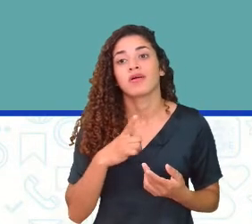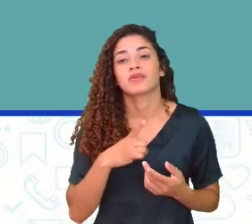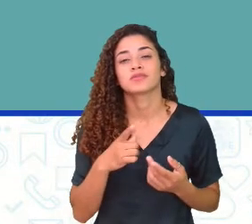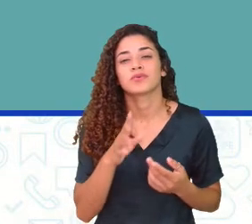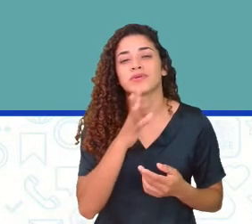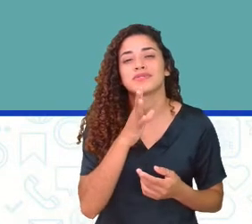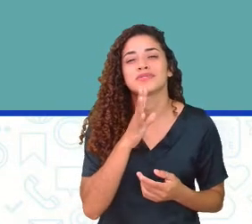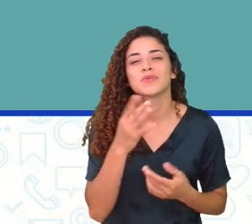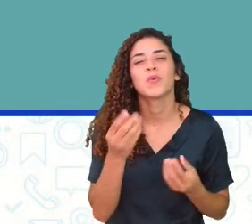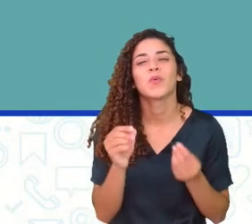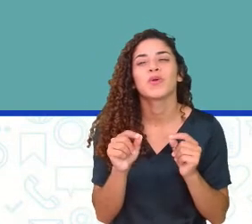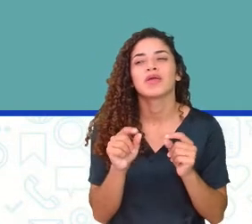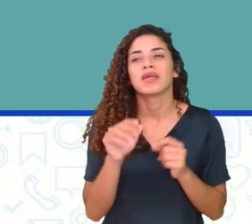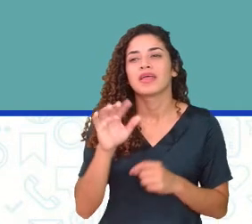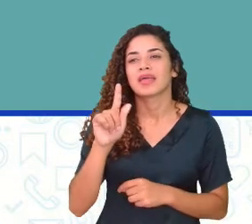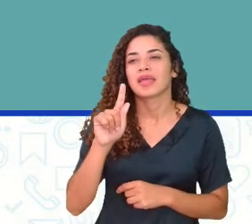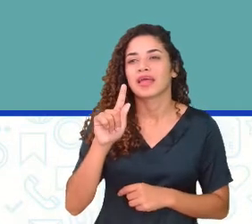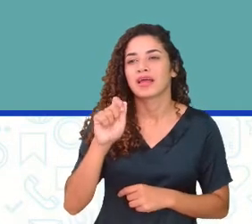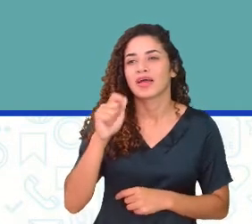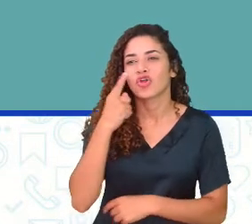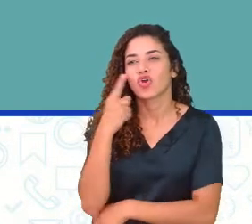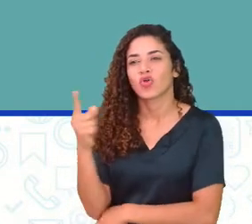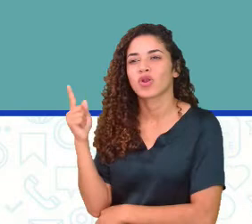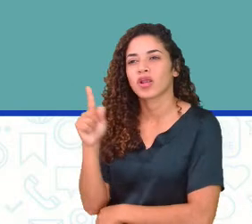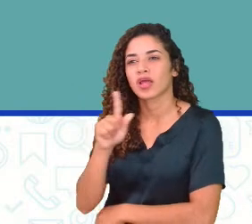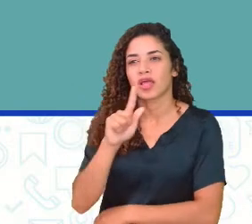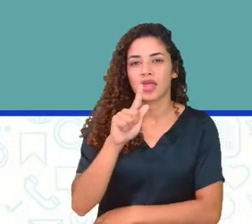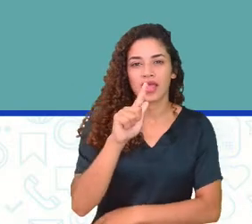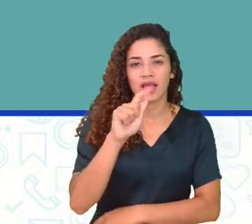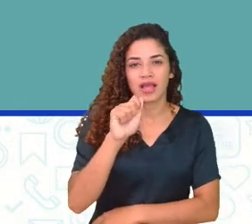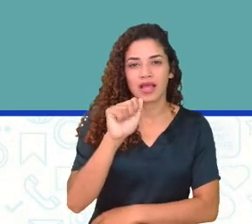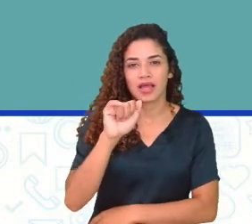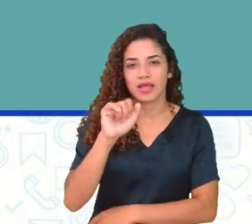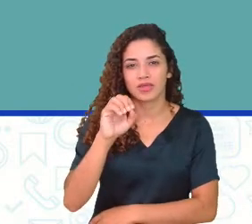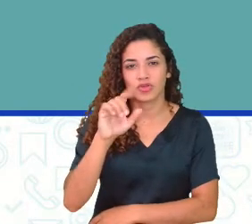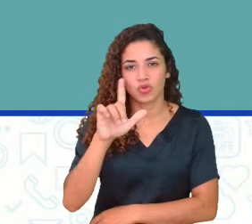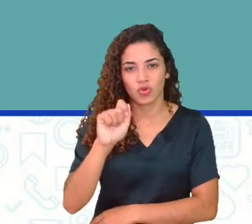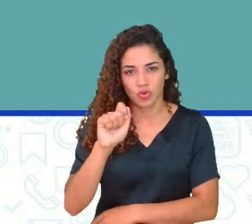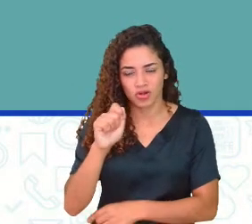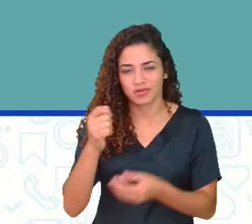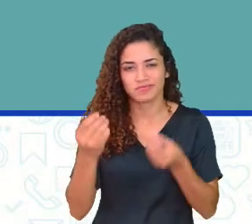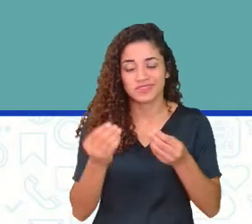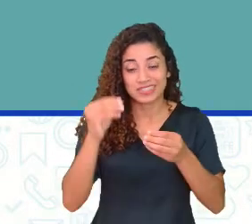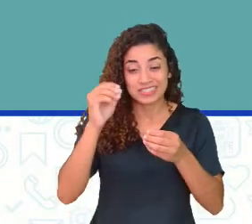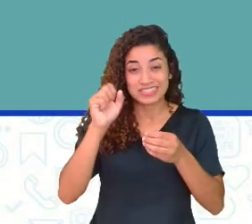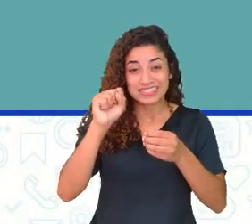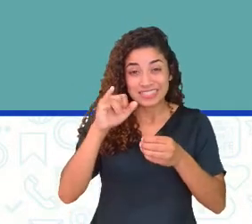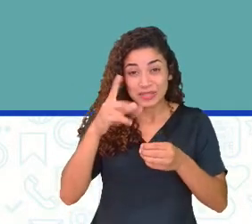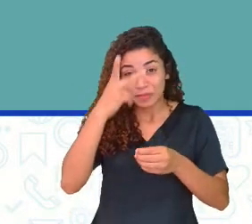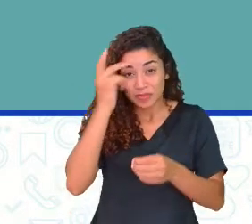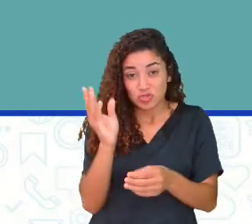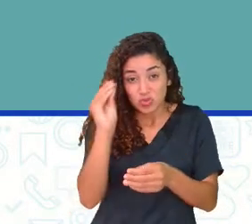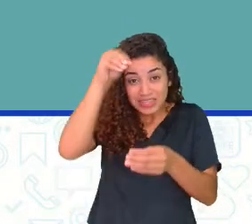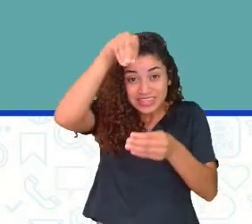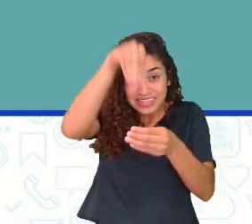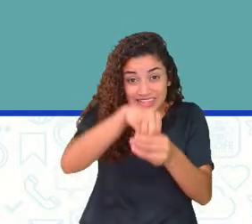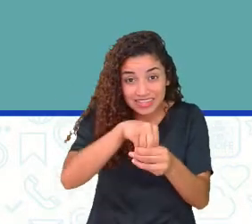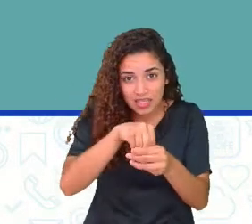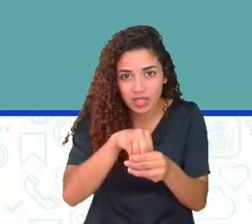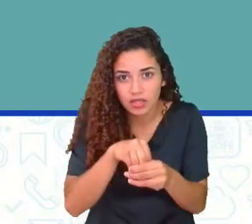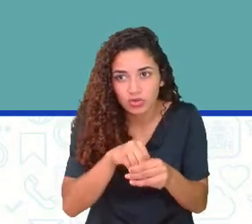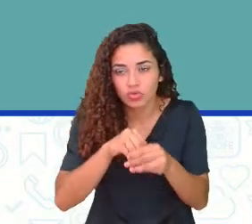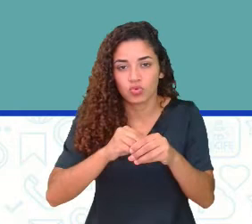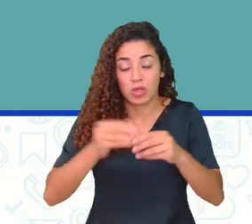Faraday. Ele fez uma gaiola de uma forma que quem estivesse dentro ele não seria atingido por nenhuma